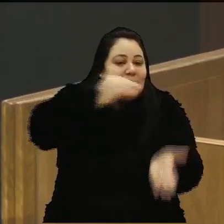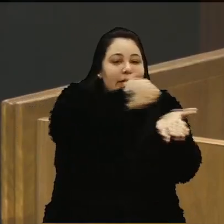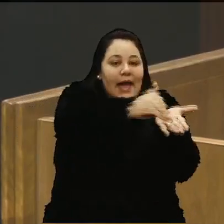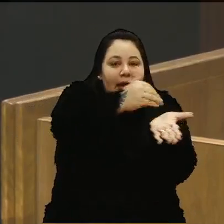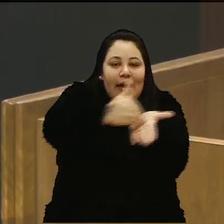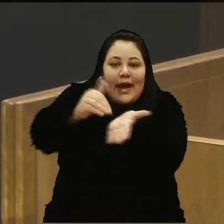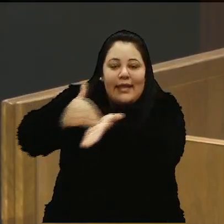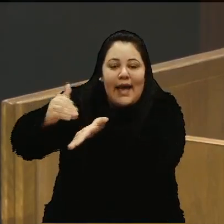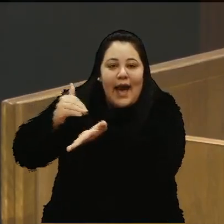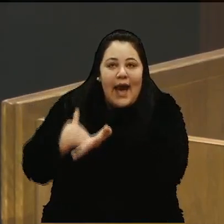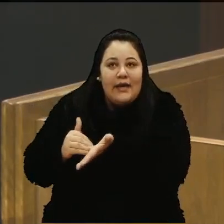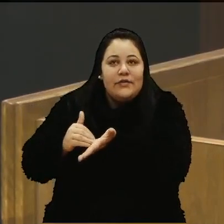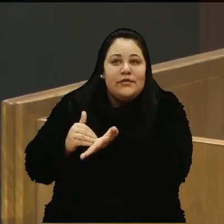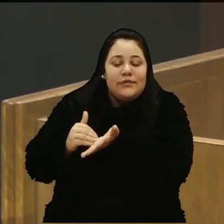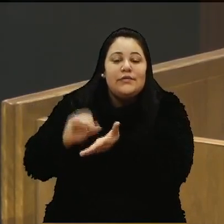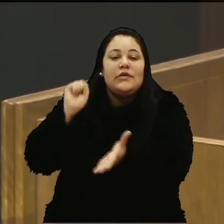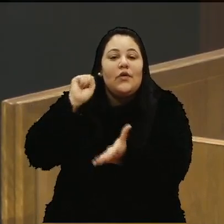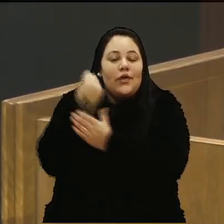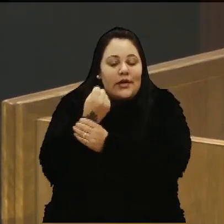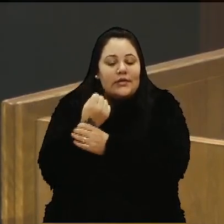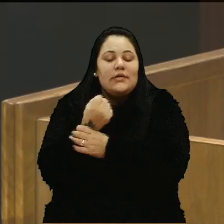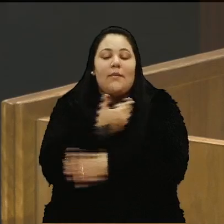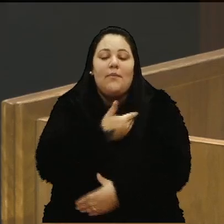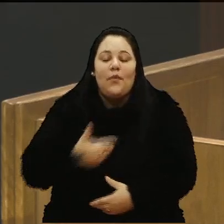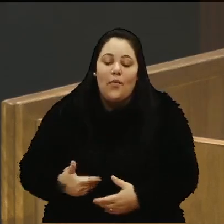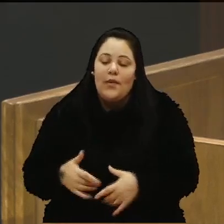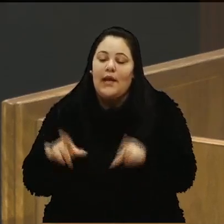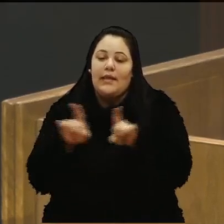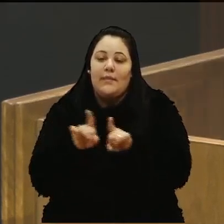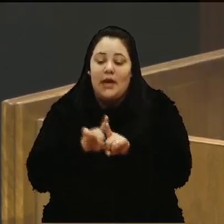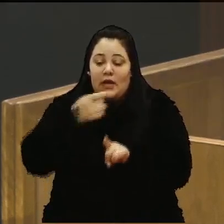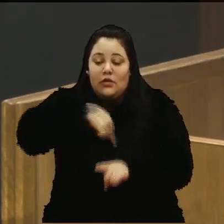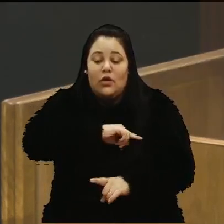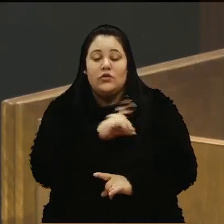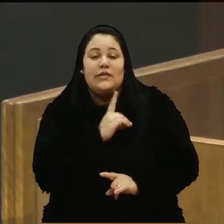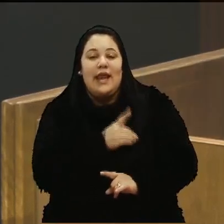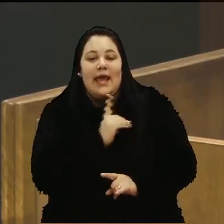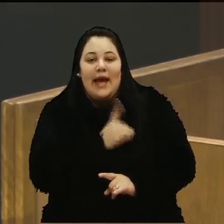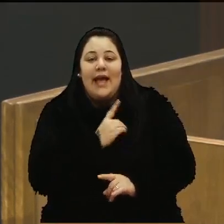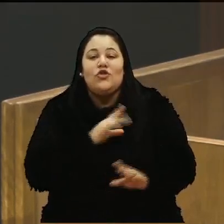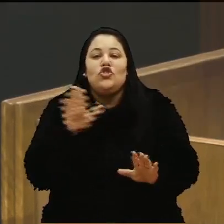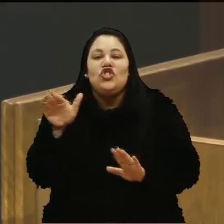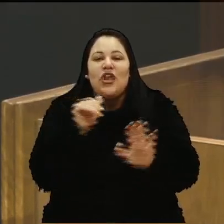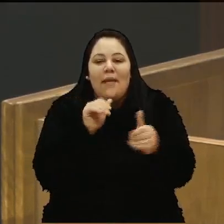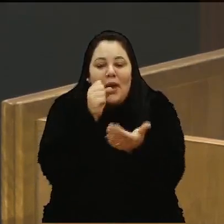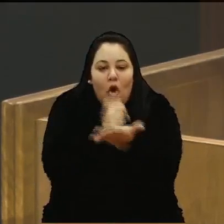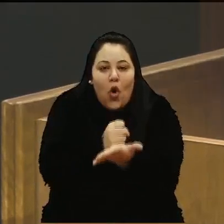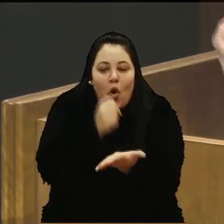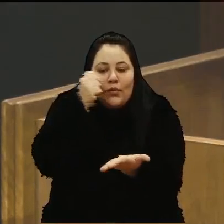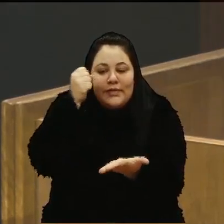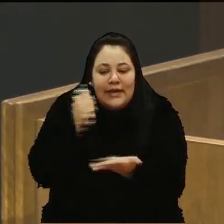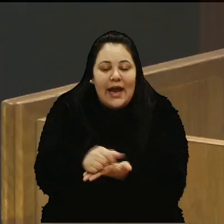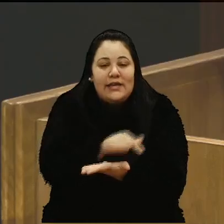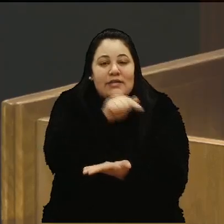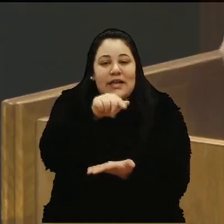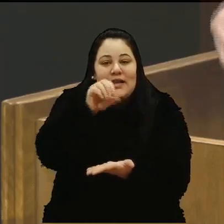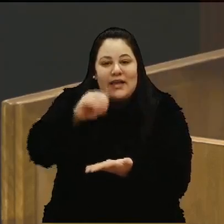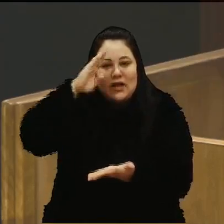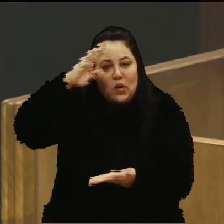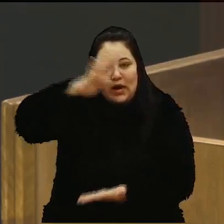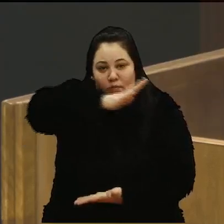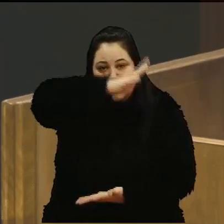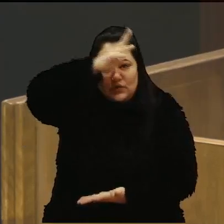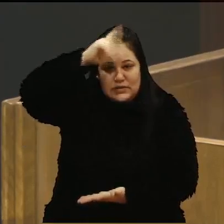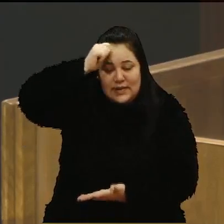secretário de Segurança Pública, né, o nosso delegado Paulo, chamem os 70 guardas municipais